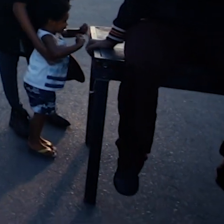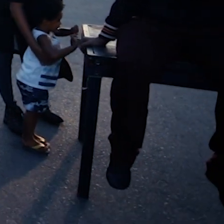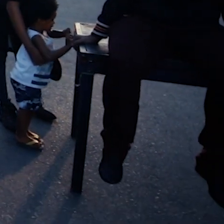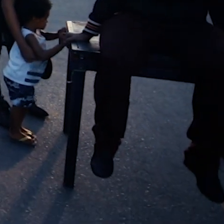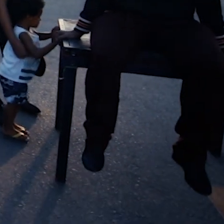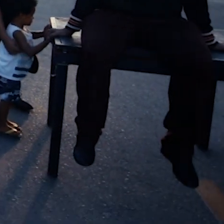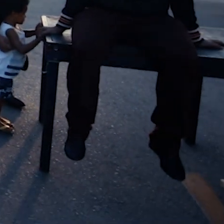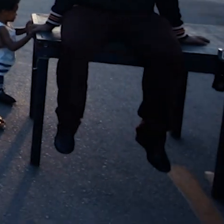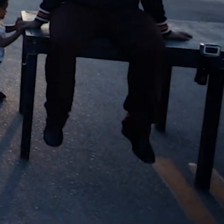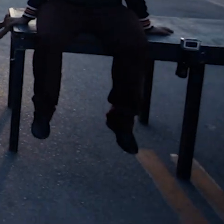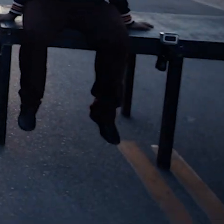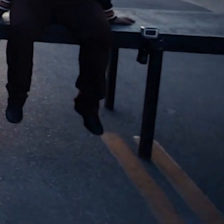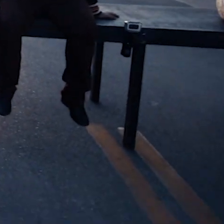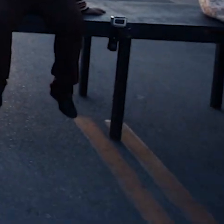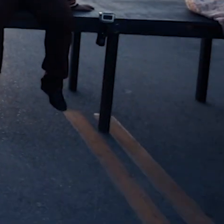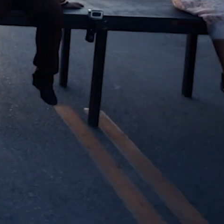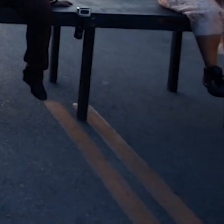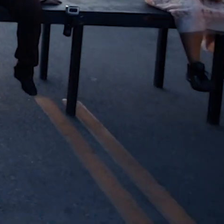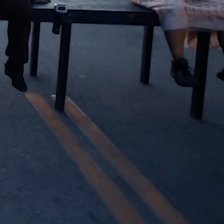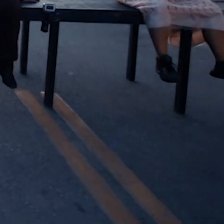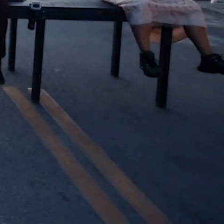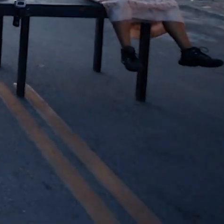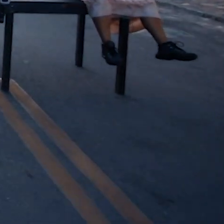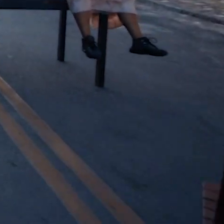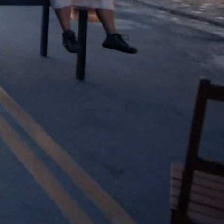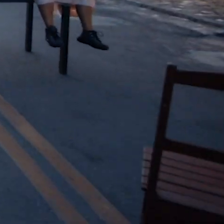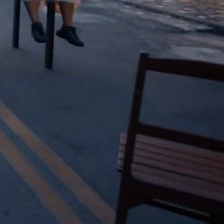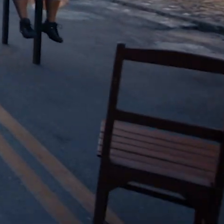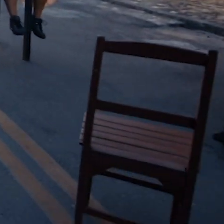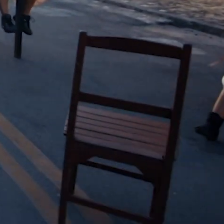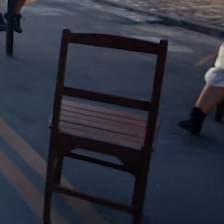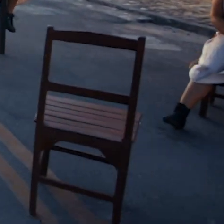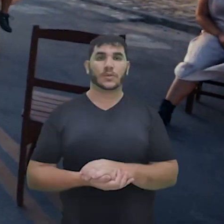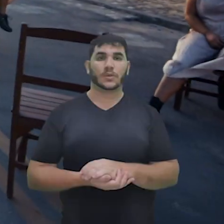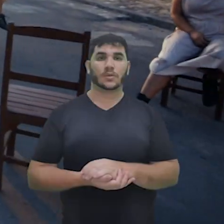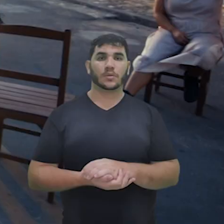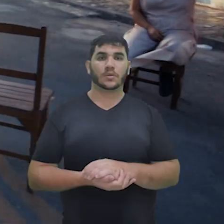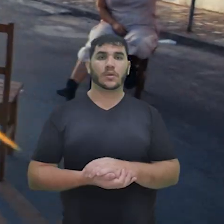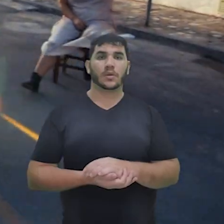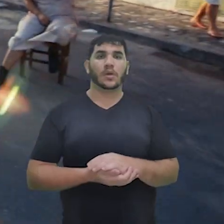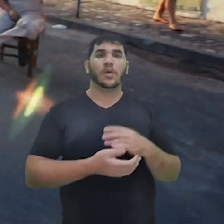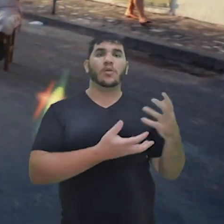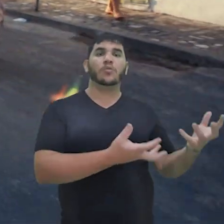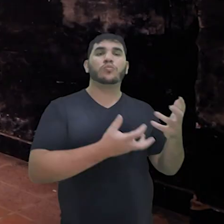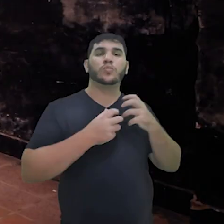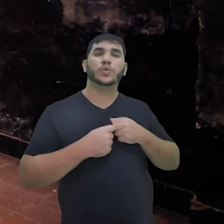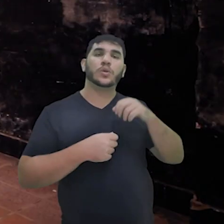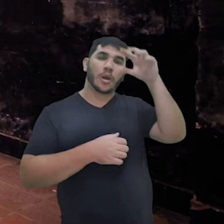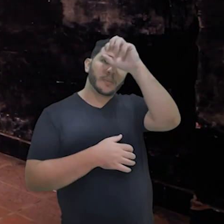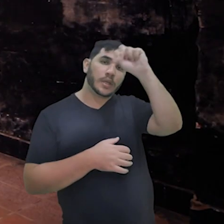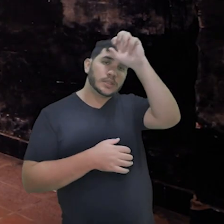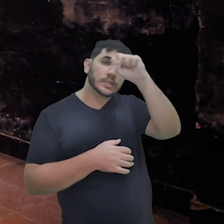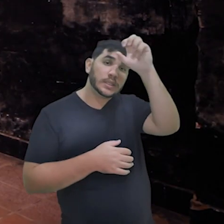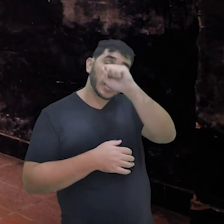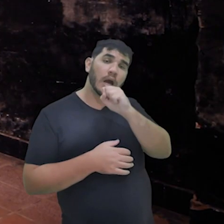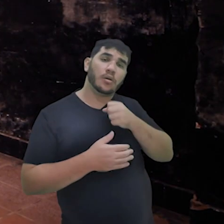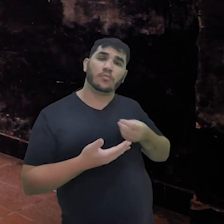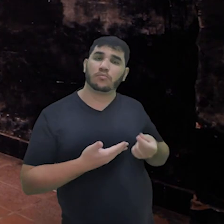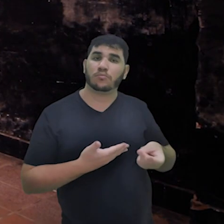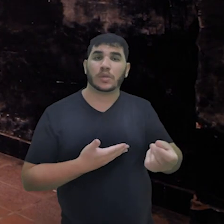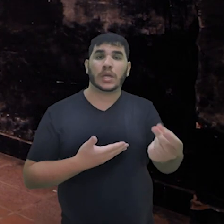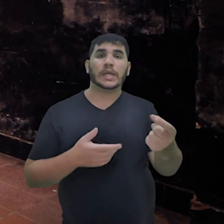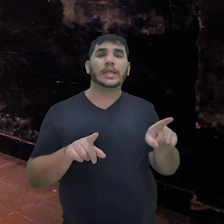No centro, uma cadeira. À direita, Nayana sentada. Os atores usam máscaras. Eu vou carregar comigo esse aprendizado, assim,